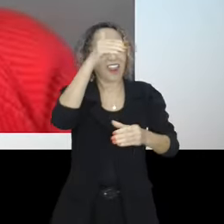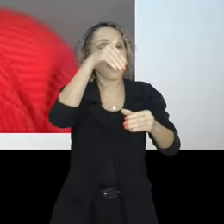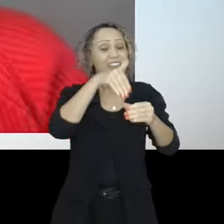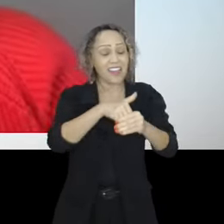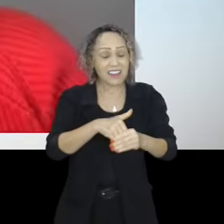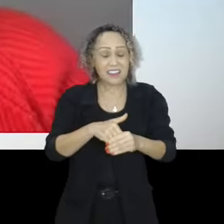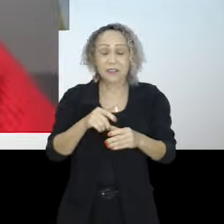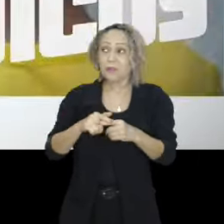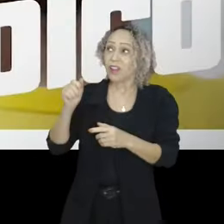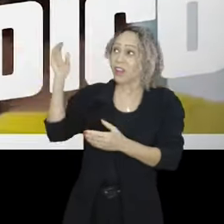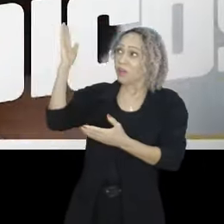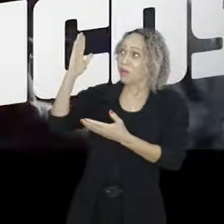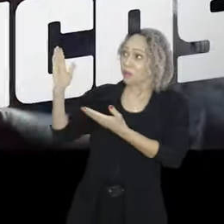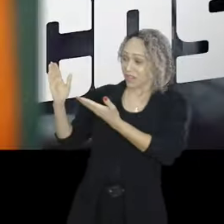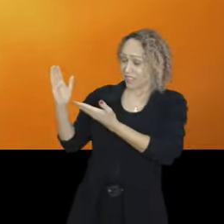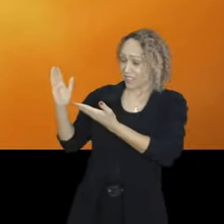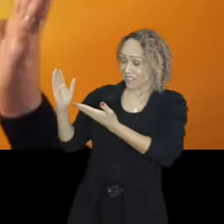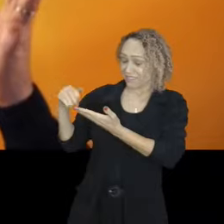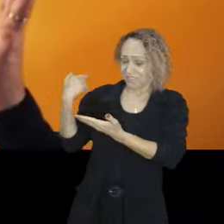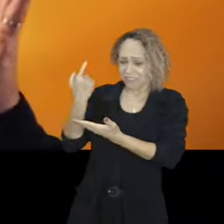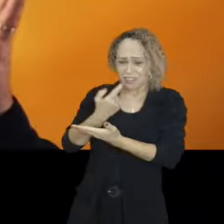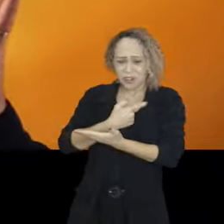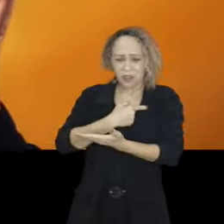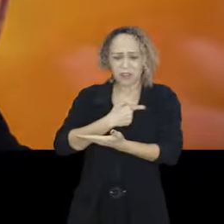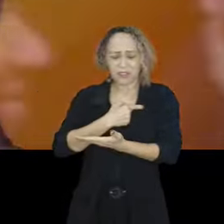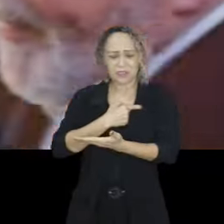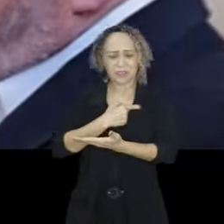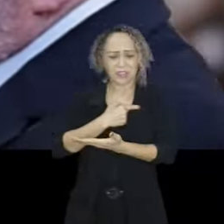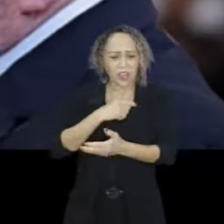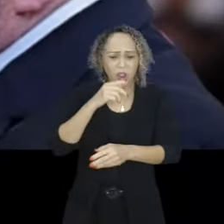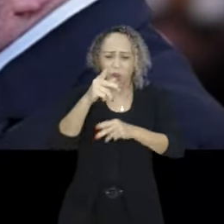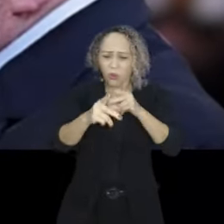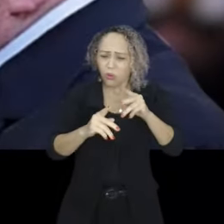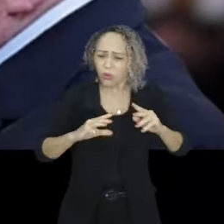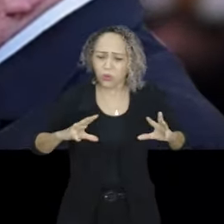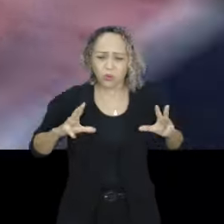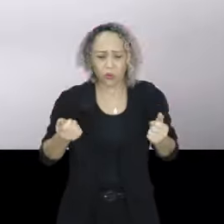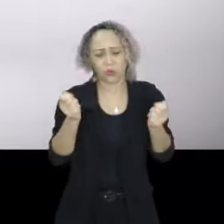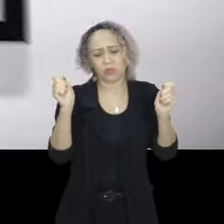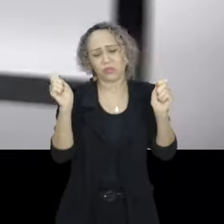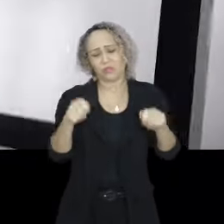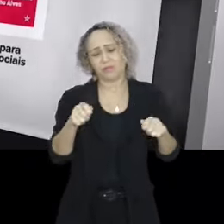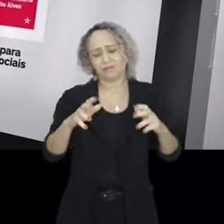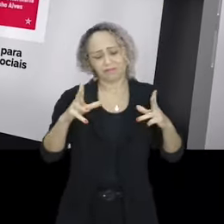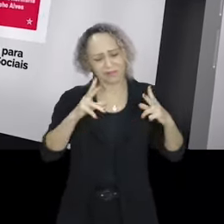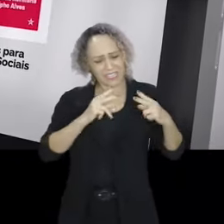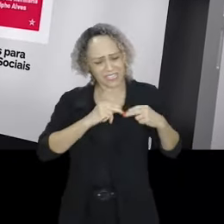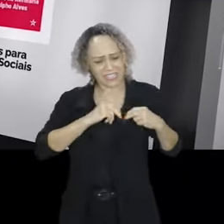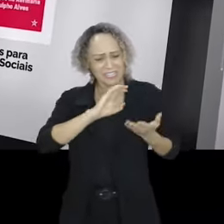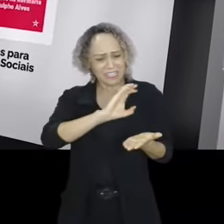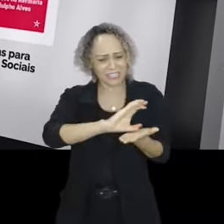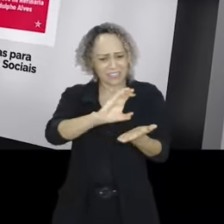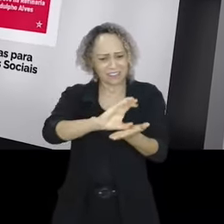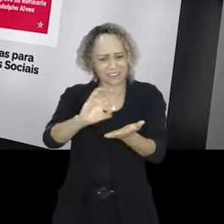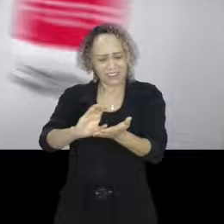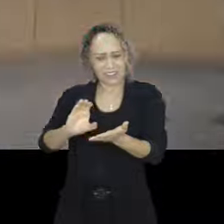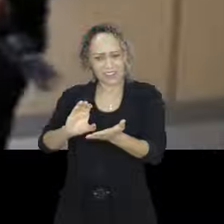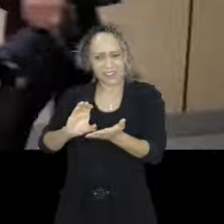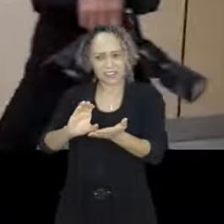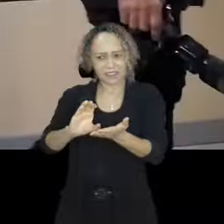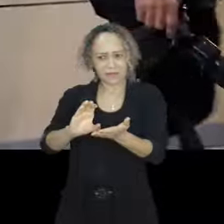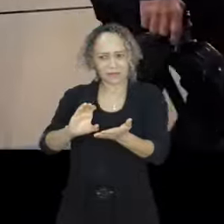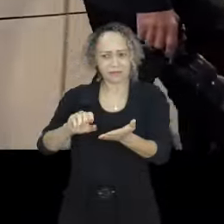gente, todo mundo merece investimento. Para quem já é da casa, siga em sintonia com a